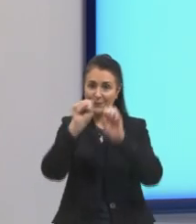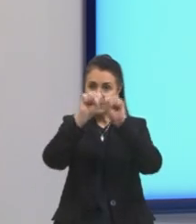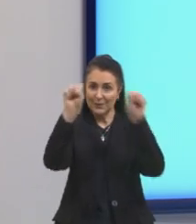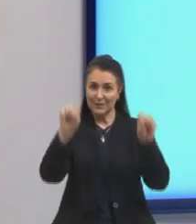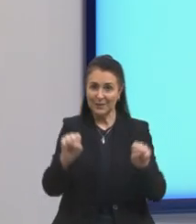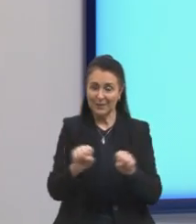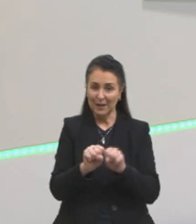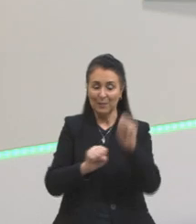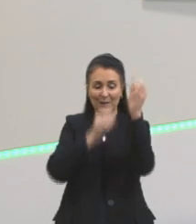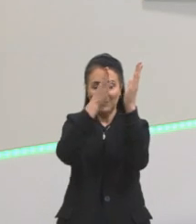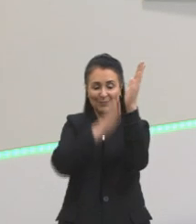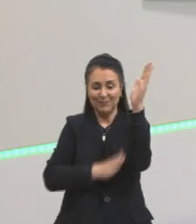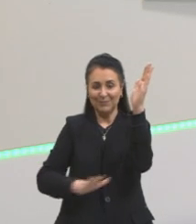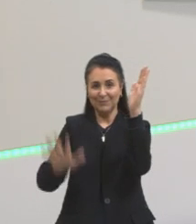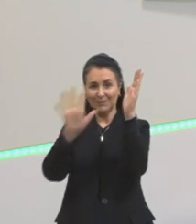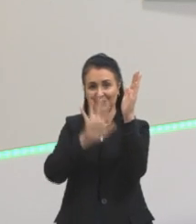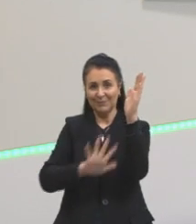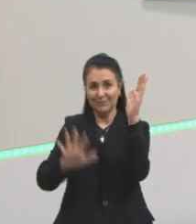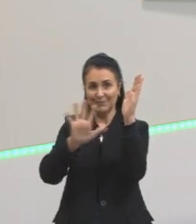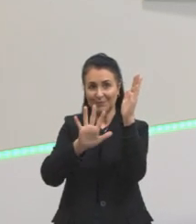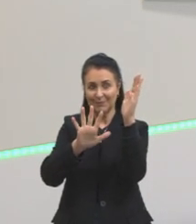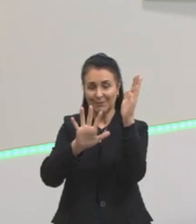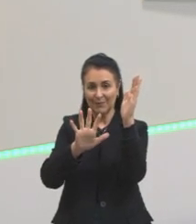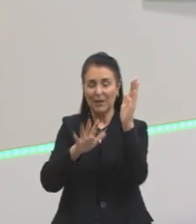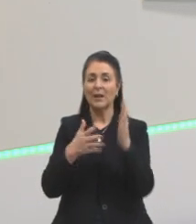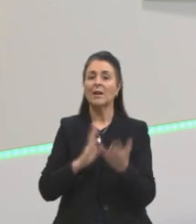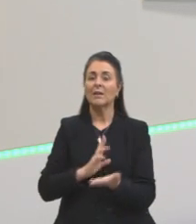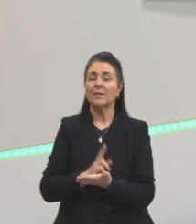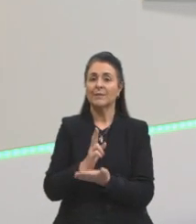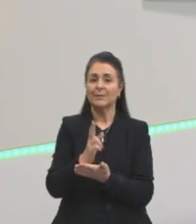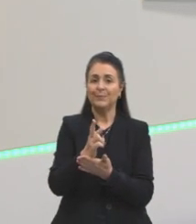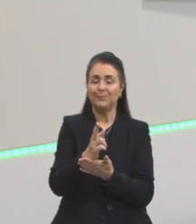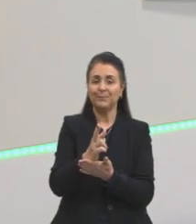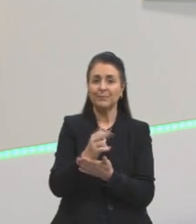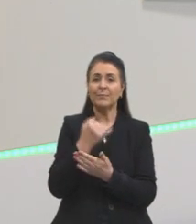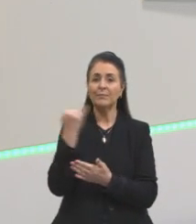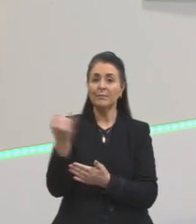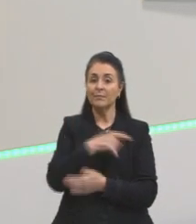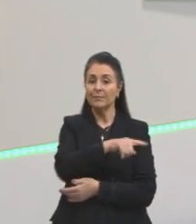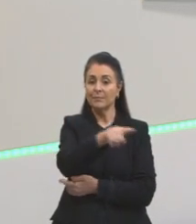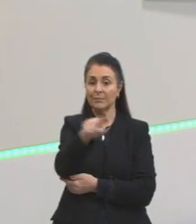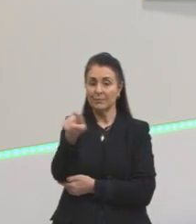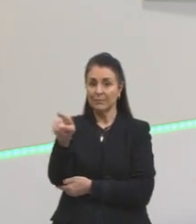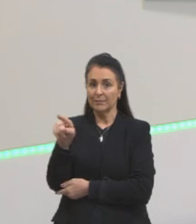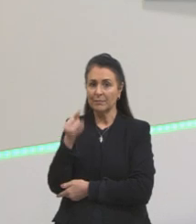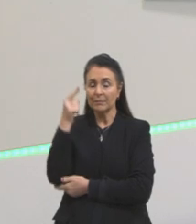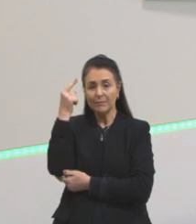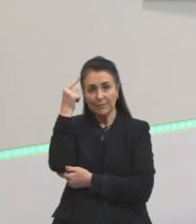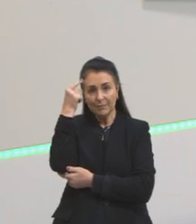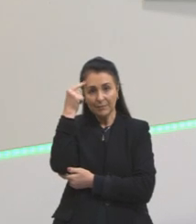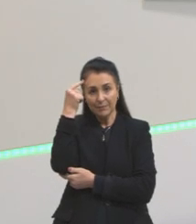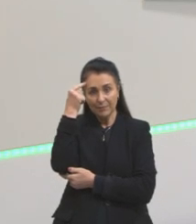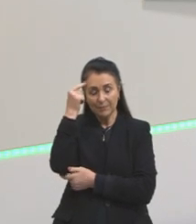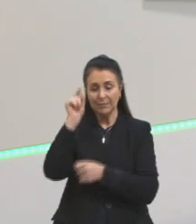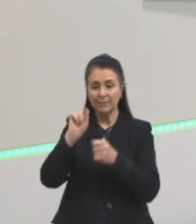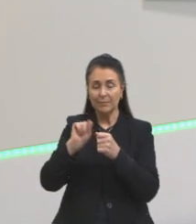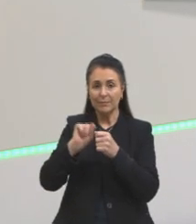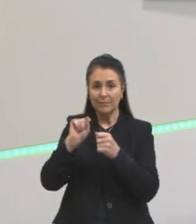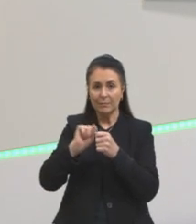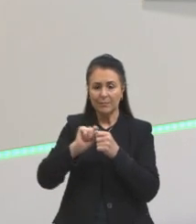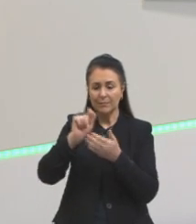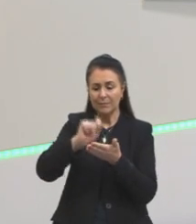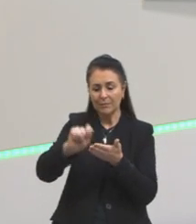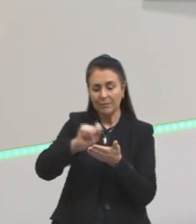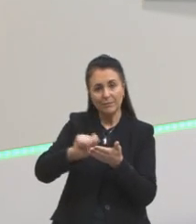cartesiano bom então aqui a gente vai dar continuidade certo importante que vocês pensem sobre isso faça as devidas